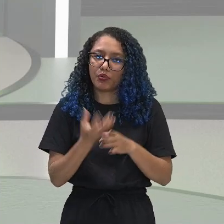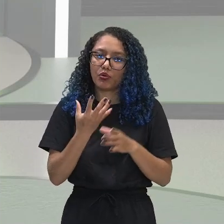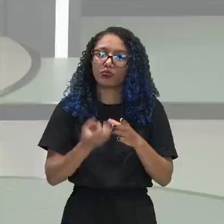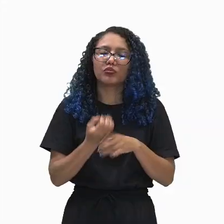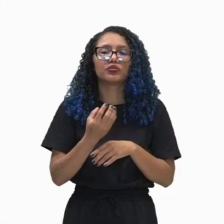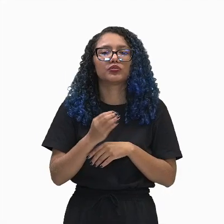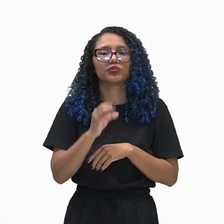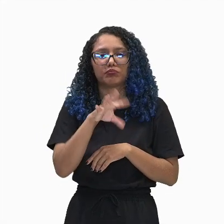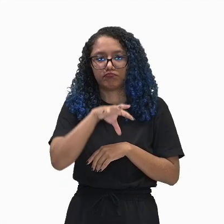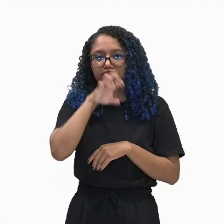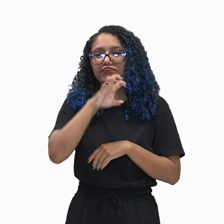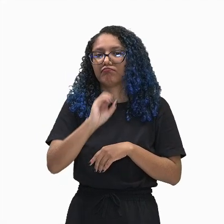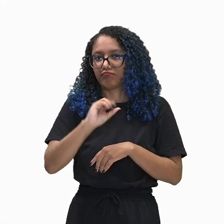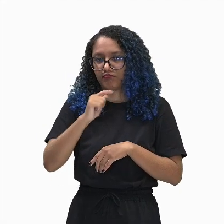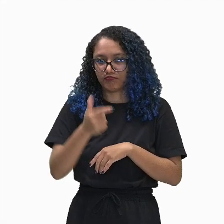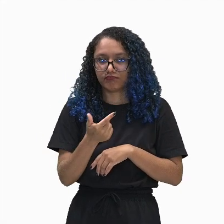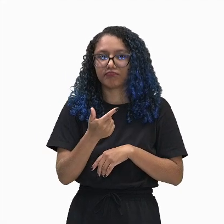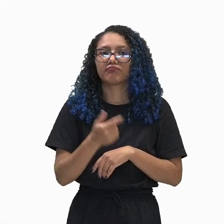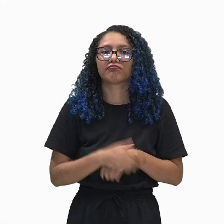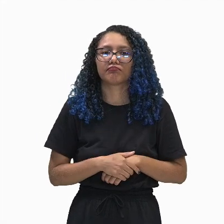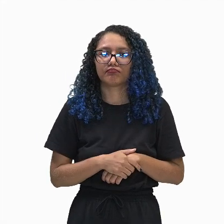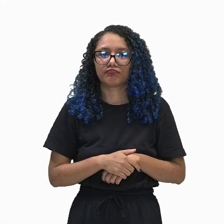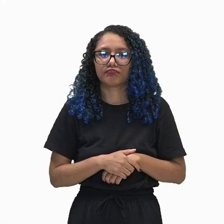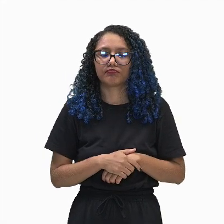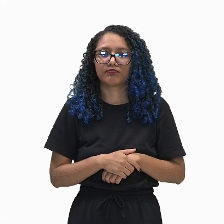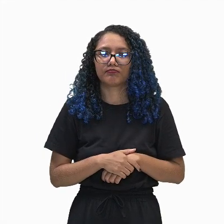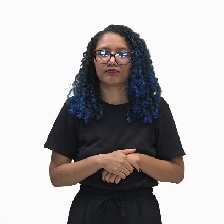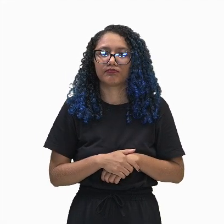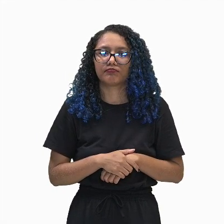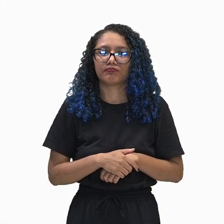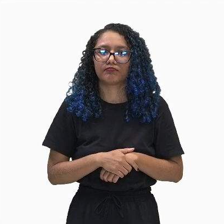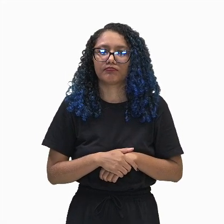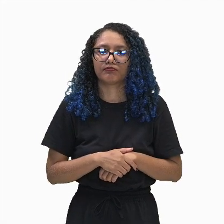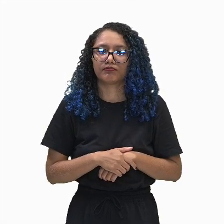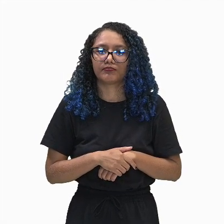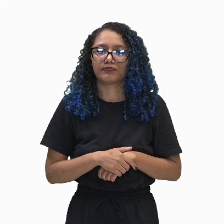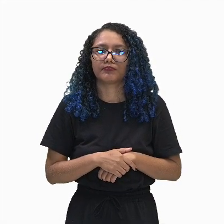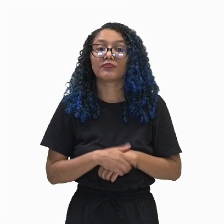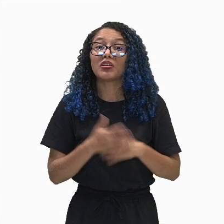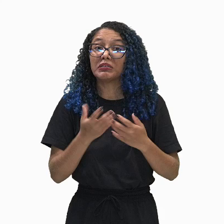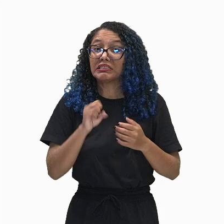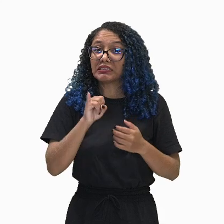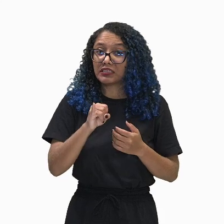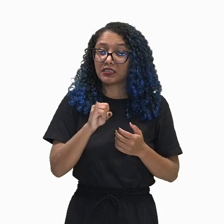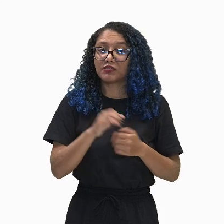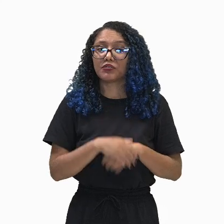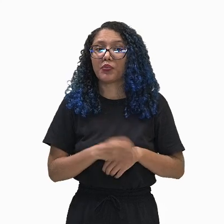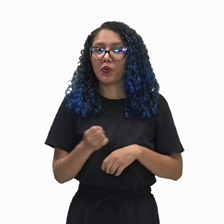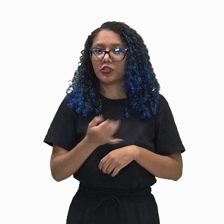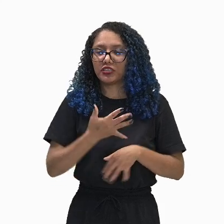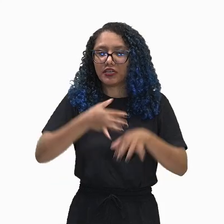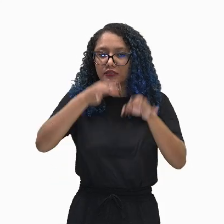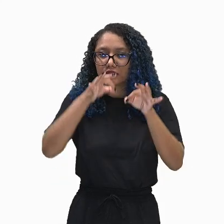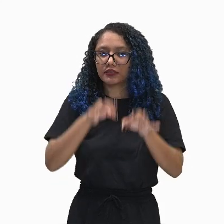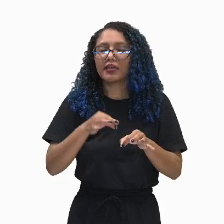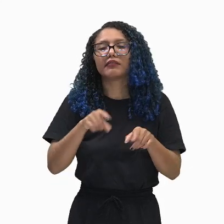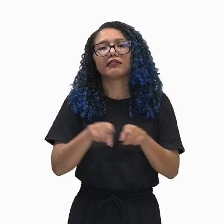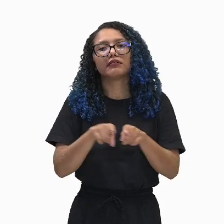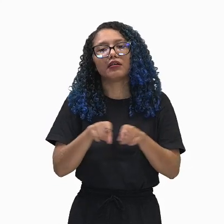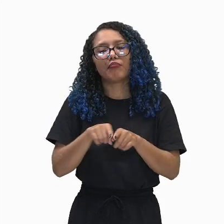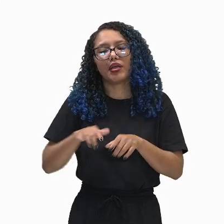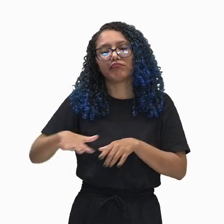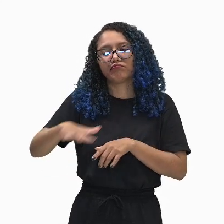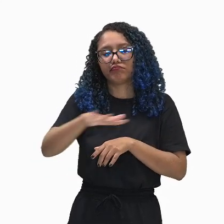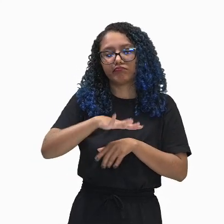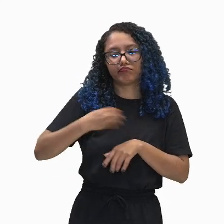oxigênio. É claro que o oxigênio, num balanço positivo, ele também vai estar presente no meio ambiente,